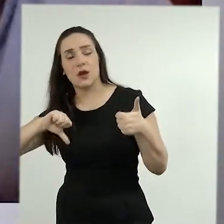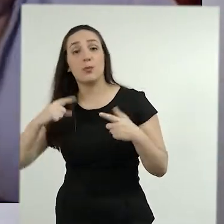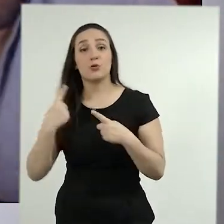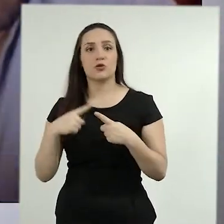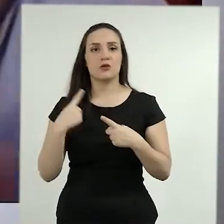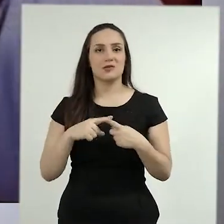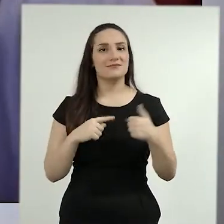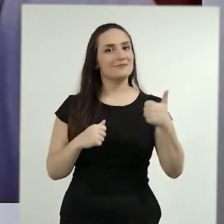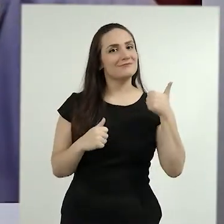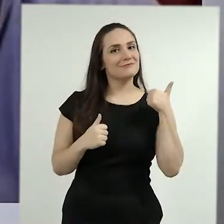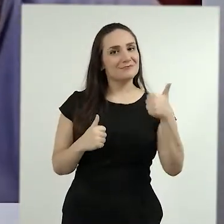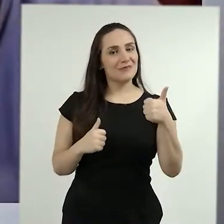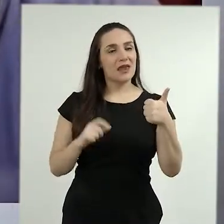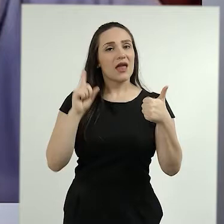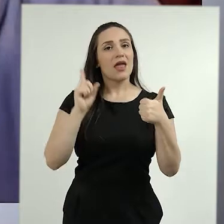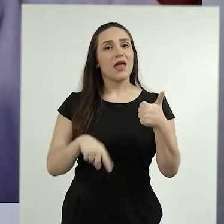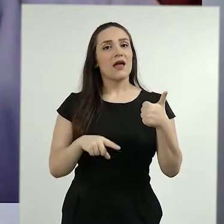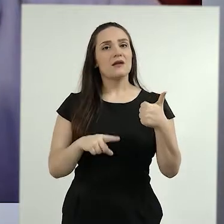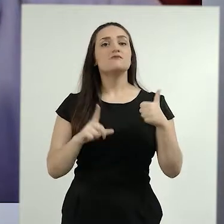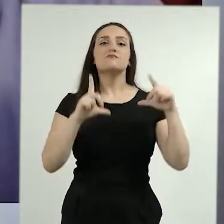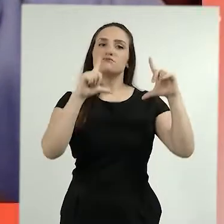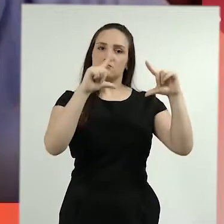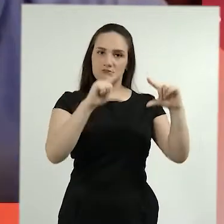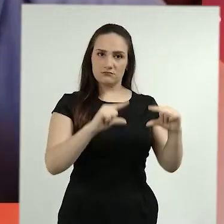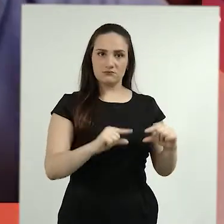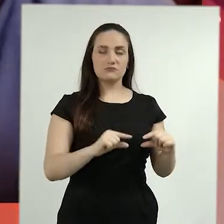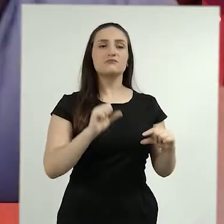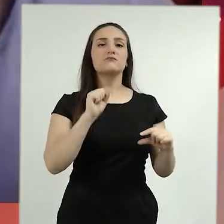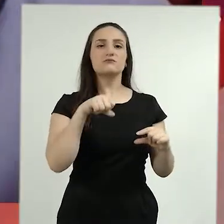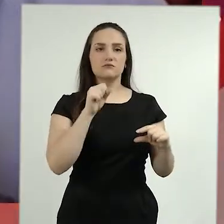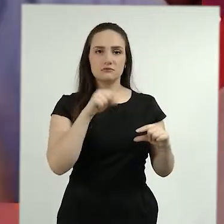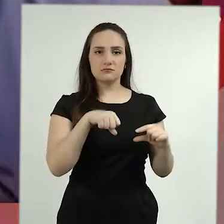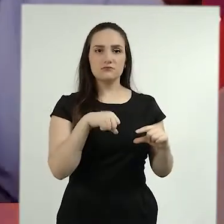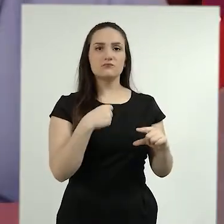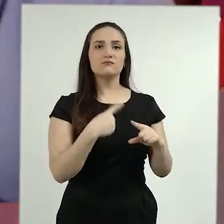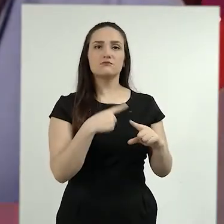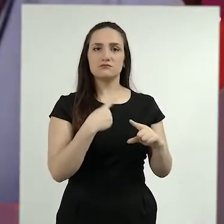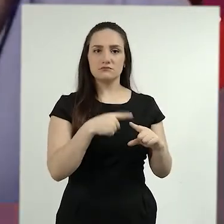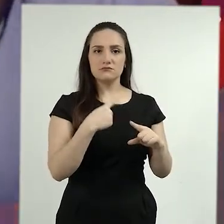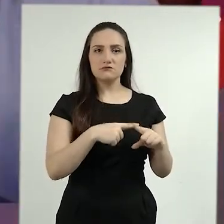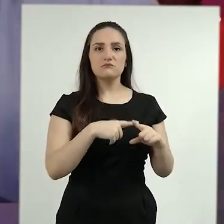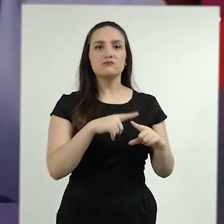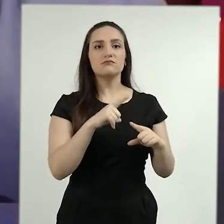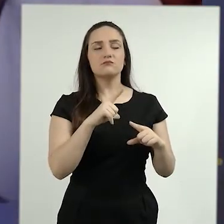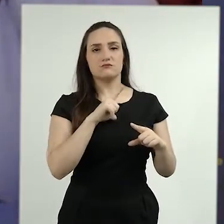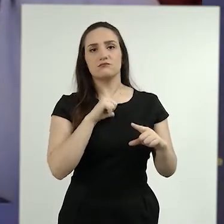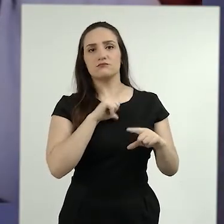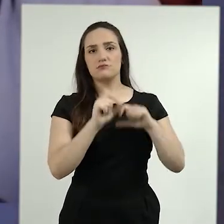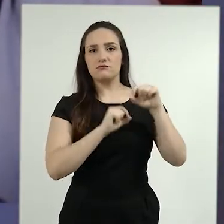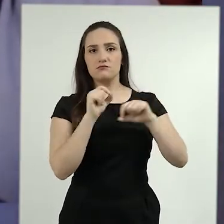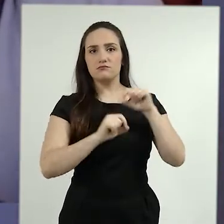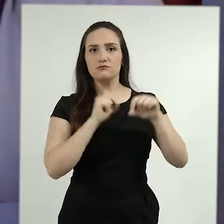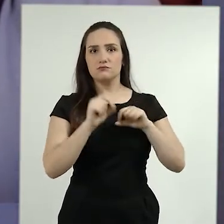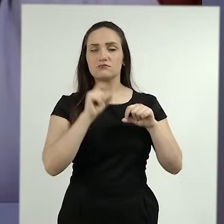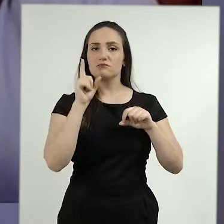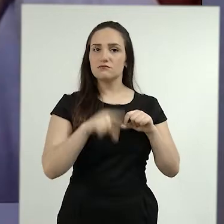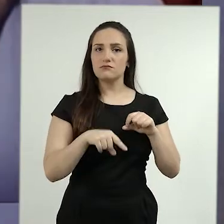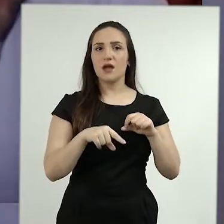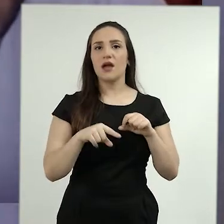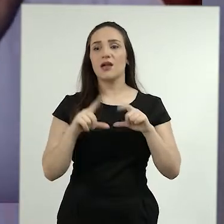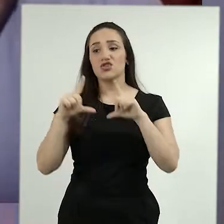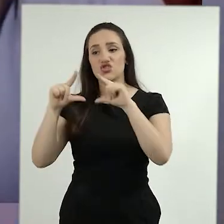Por um lado, existe aí uma diminuição ou uma interrupção dos recursos para